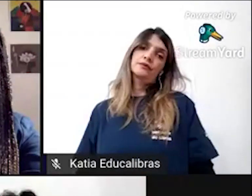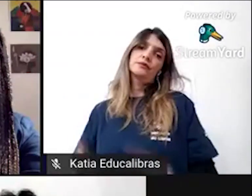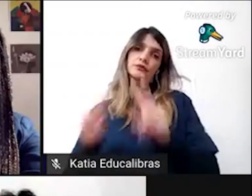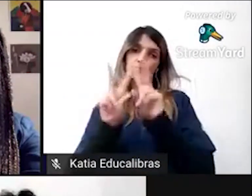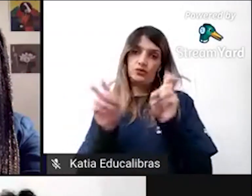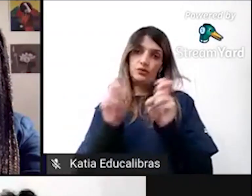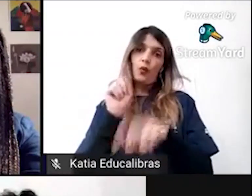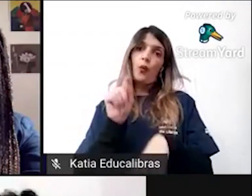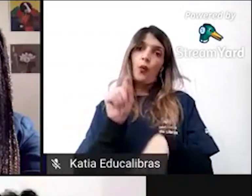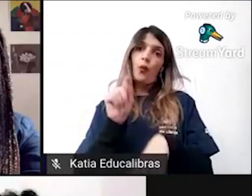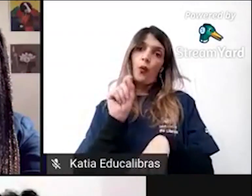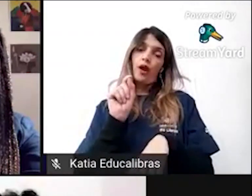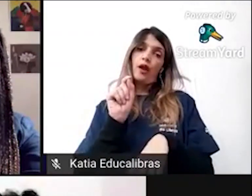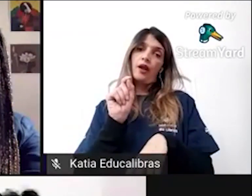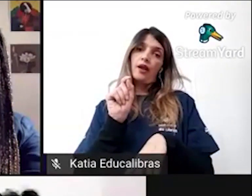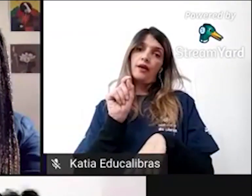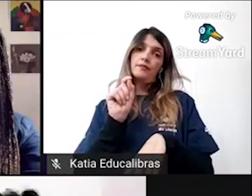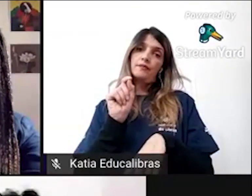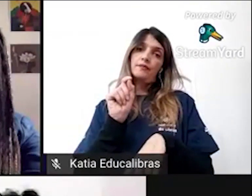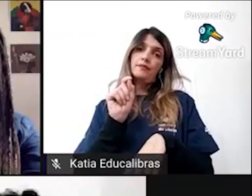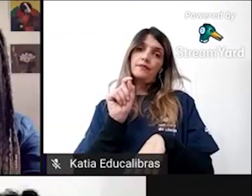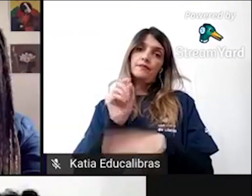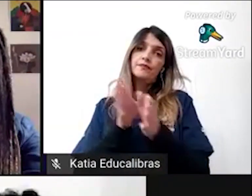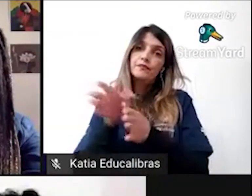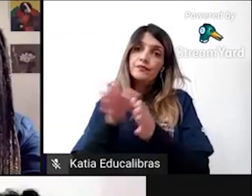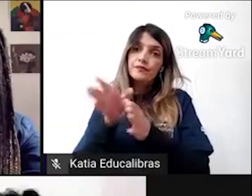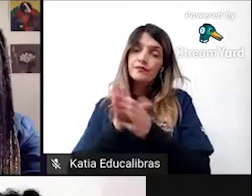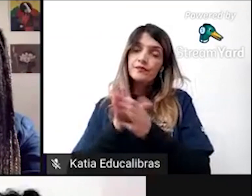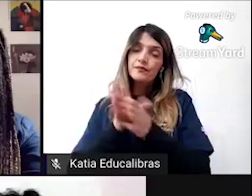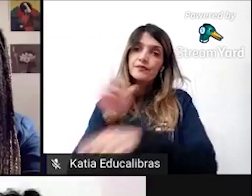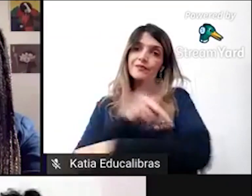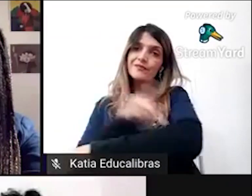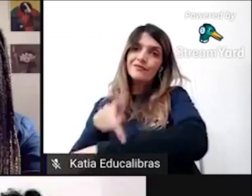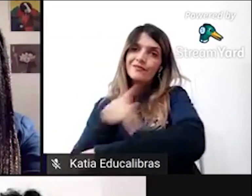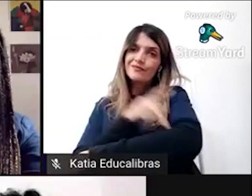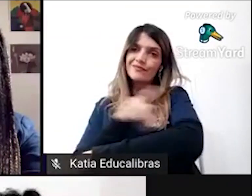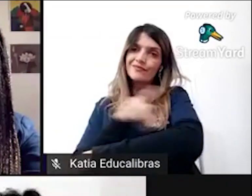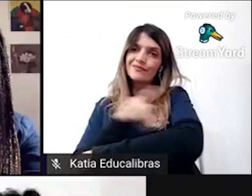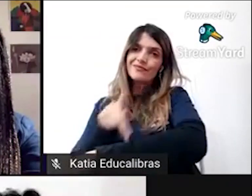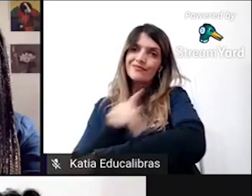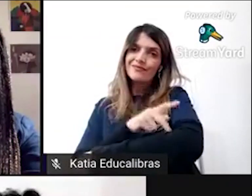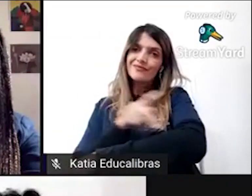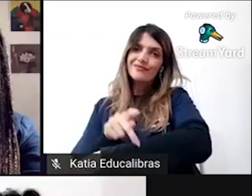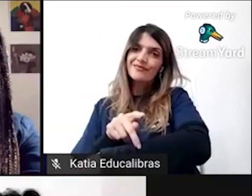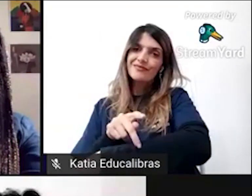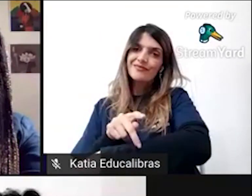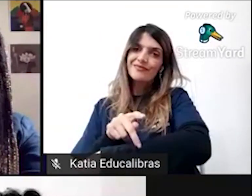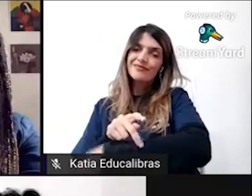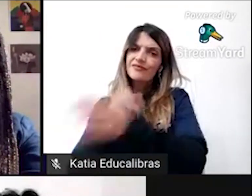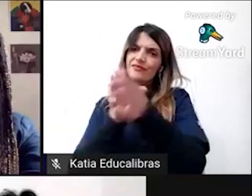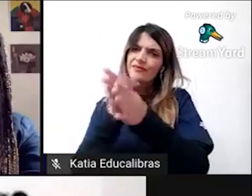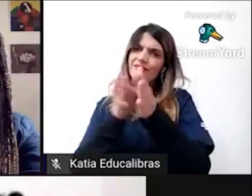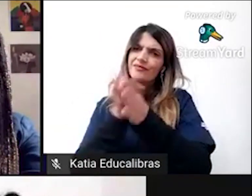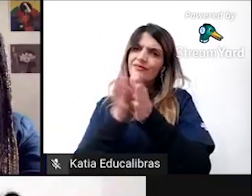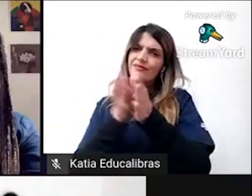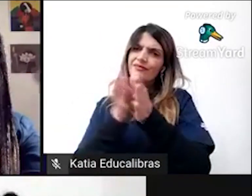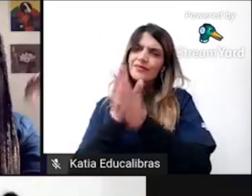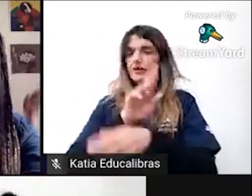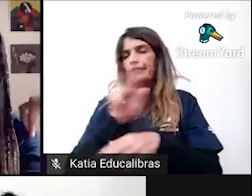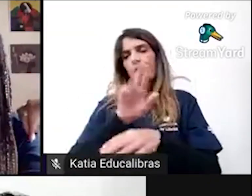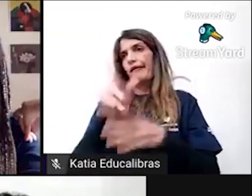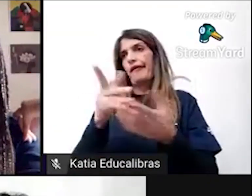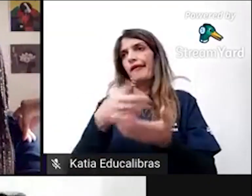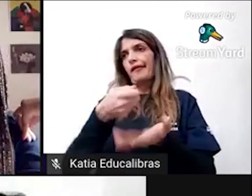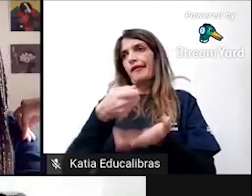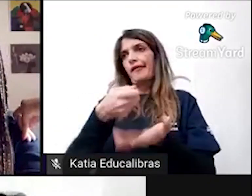justamente isso, orientações pedagógicas, né? Orientações pedagógicas. São orientações, aqui não está estabelecido